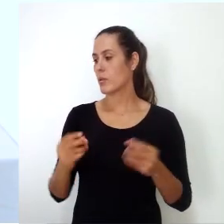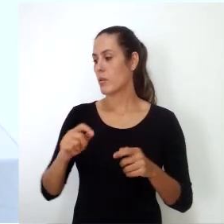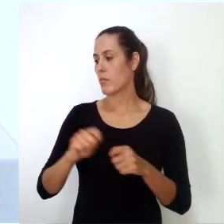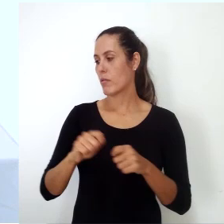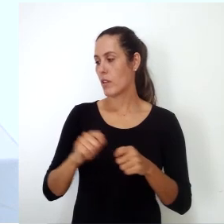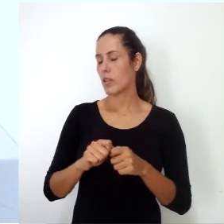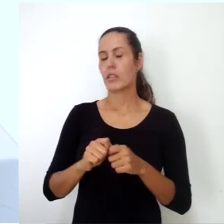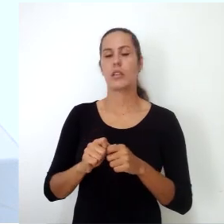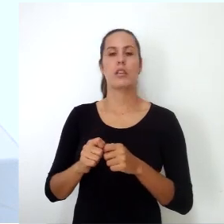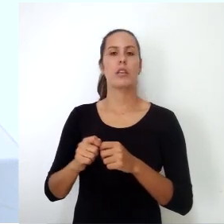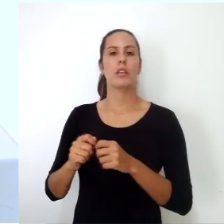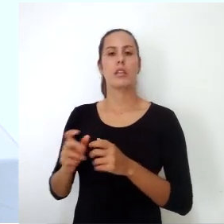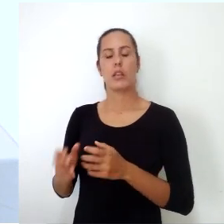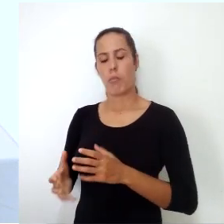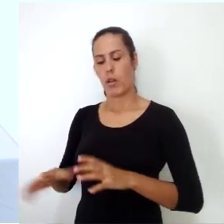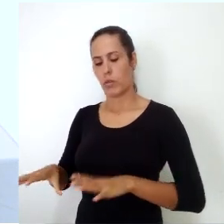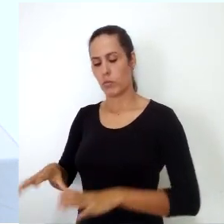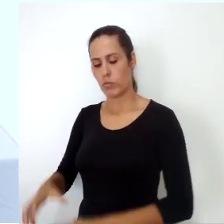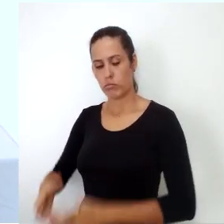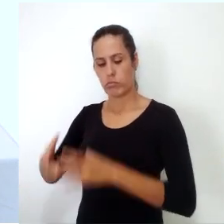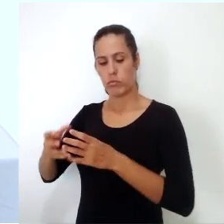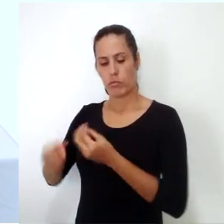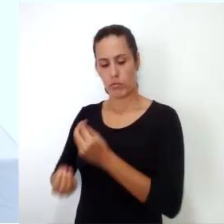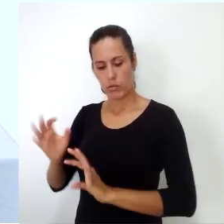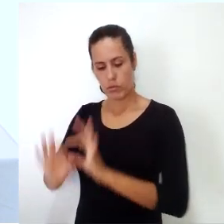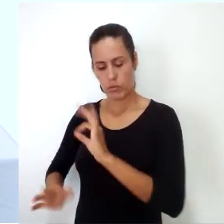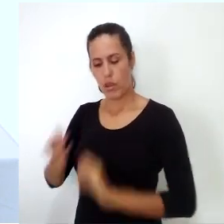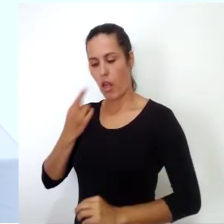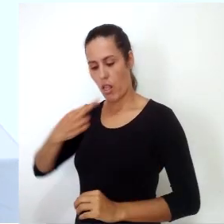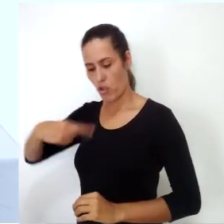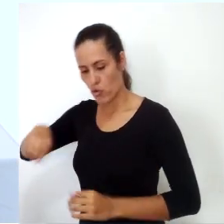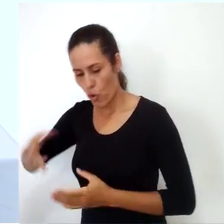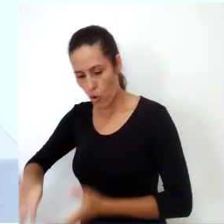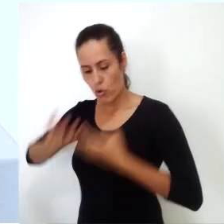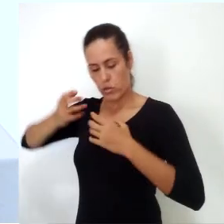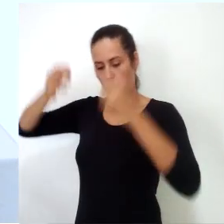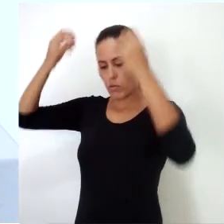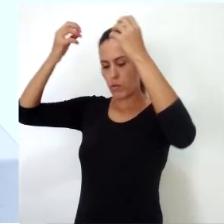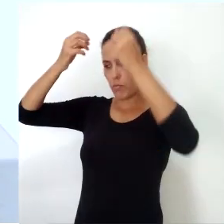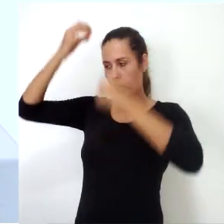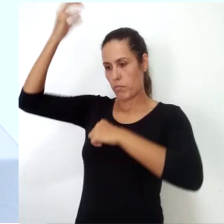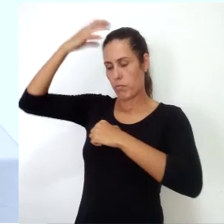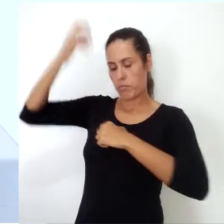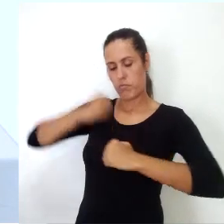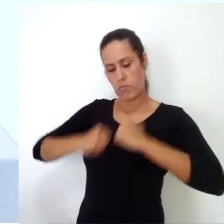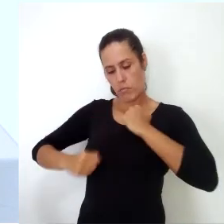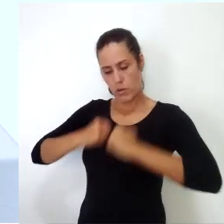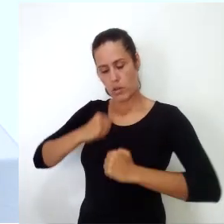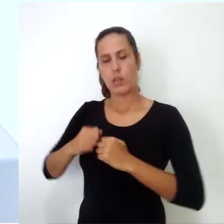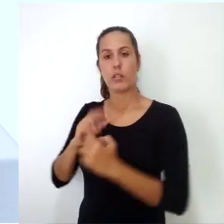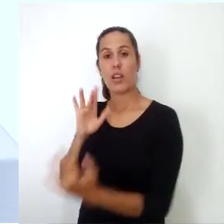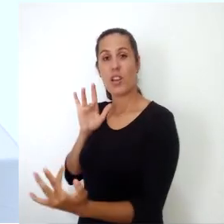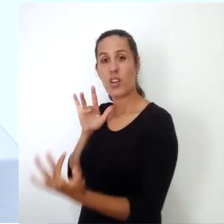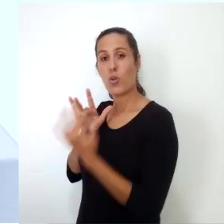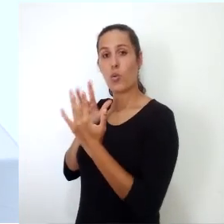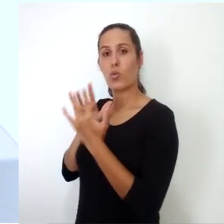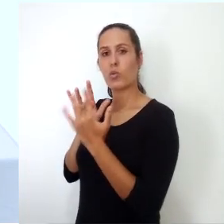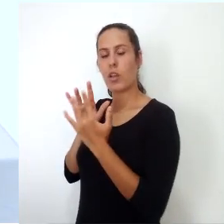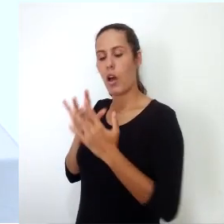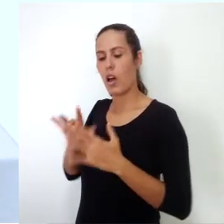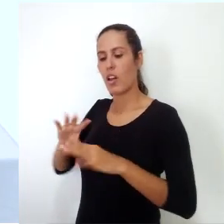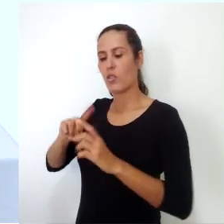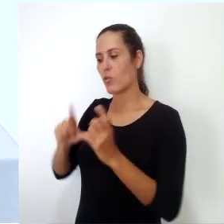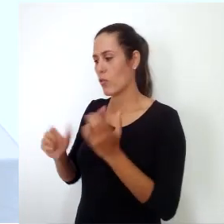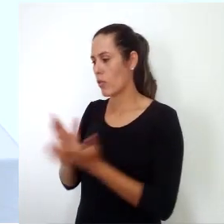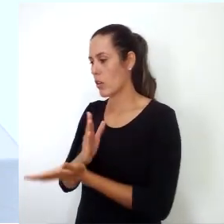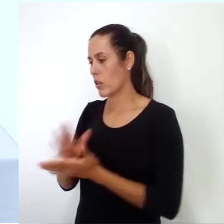se vocês me observarem agora, né, para fazer essa questão do banho e da maceração religiosa, você tem que estar